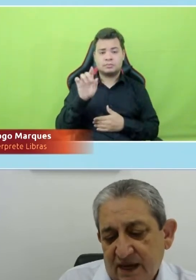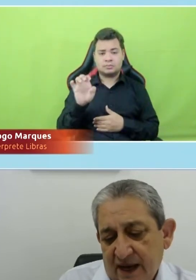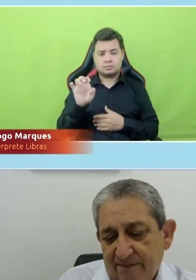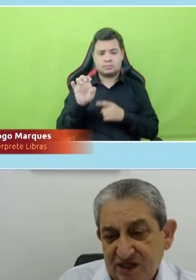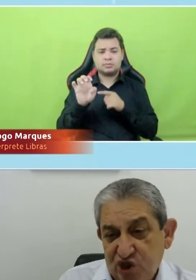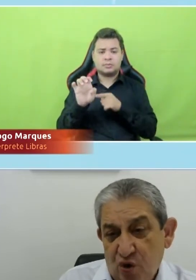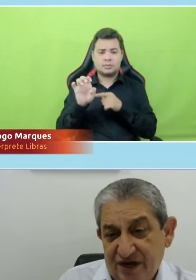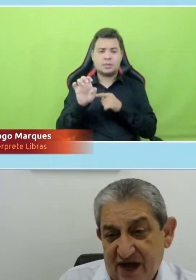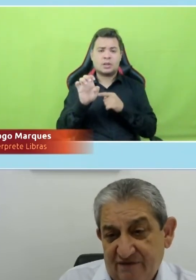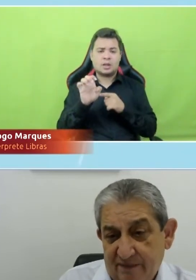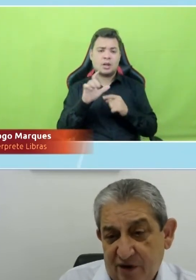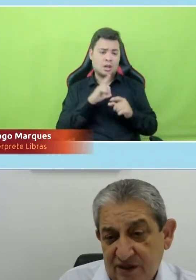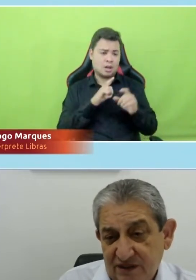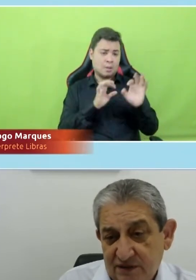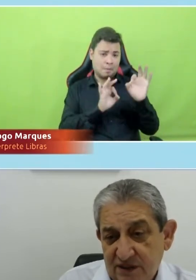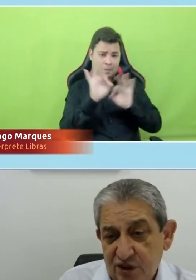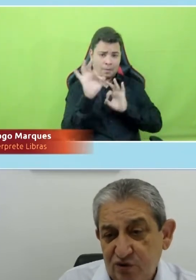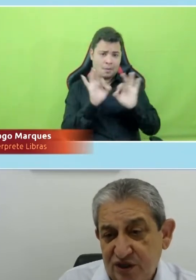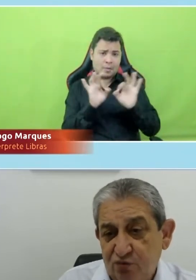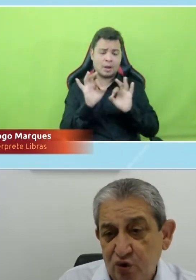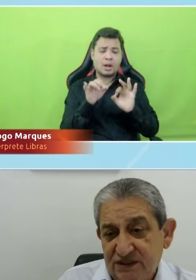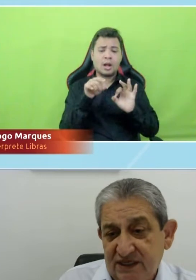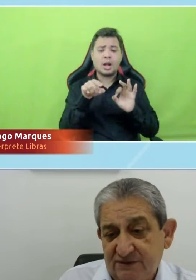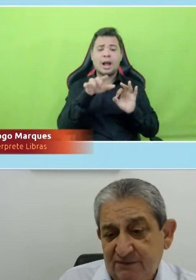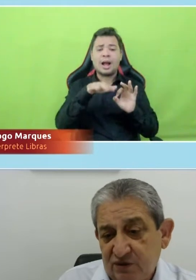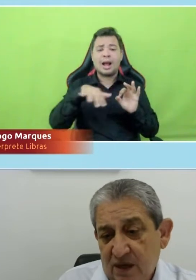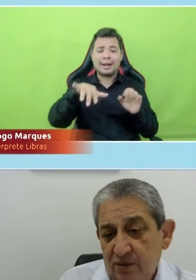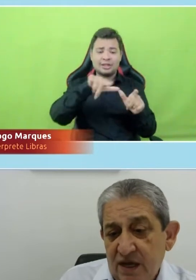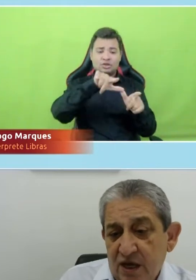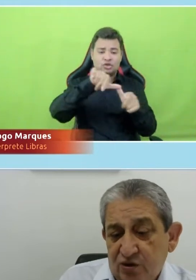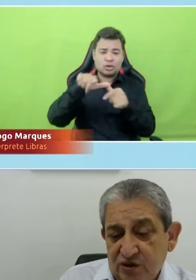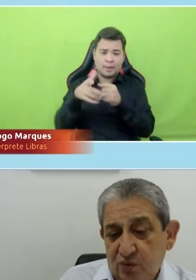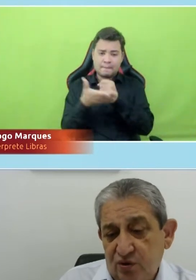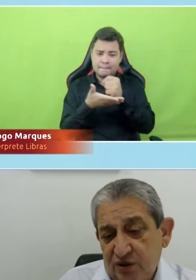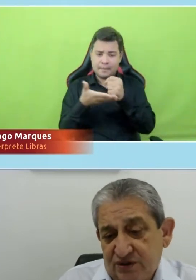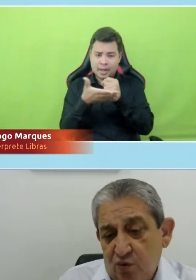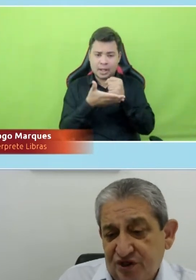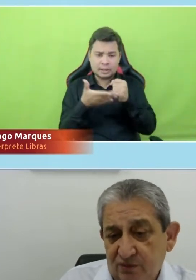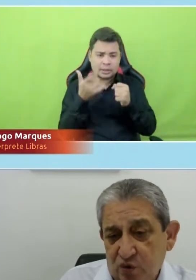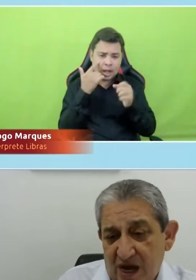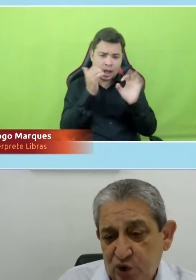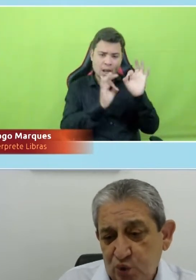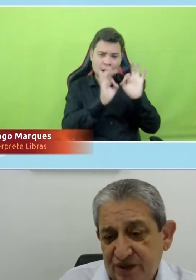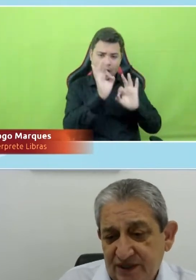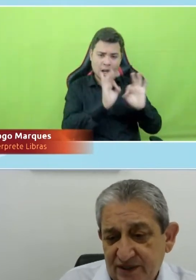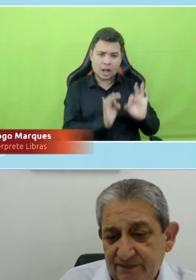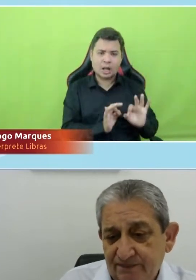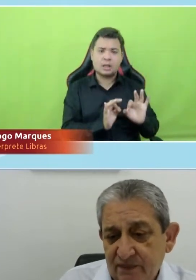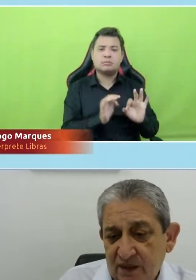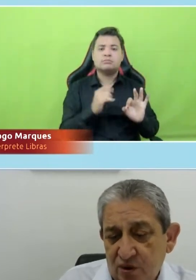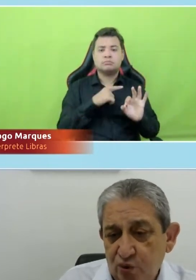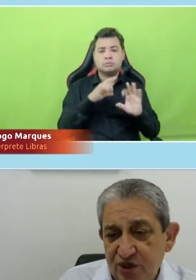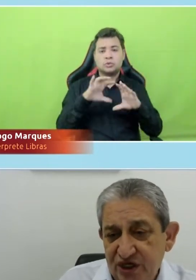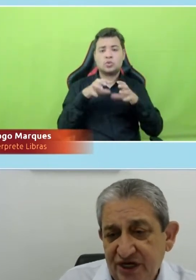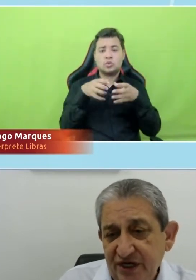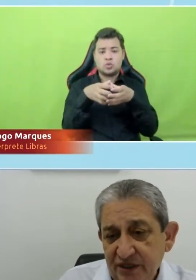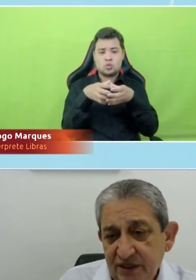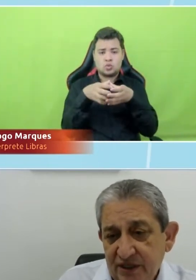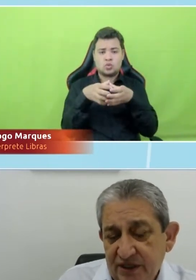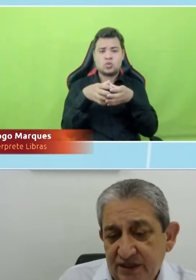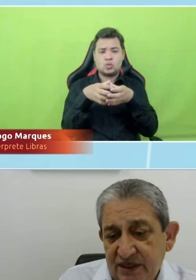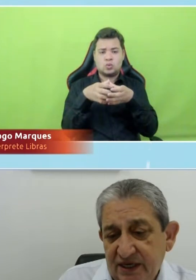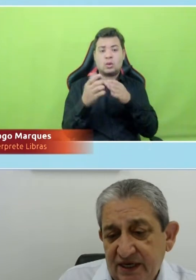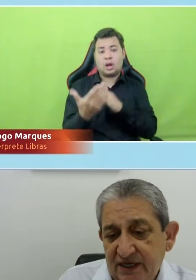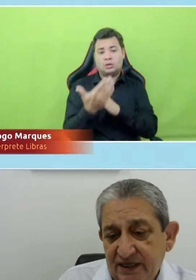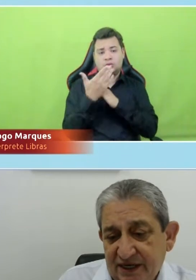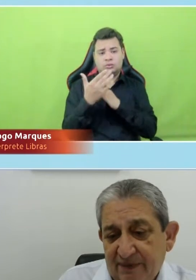assim, a base geográfica para nós irmos em busca desse pessoal, nós contamos com a ajuda aí do INCRA,